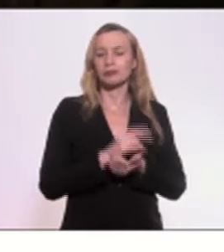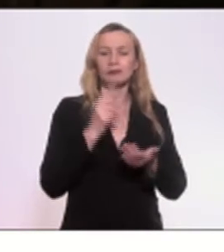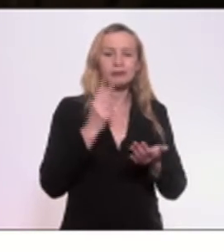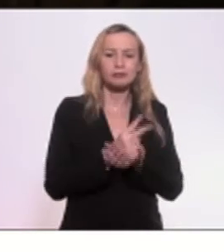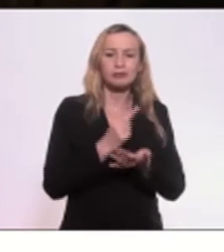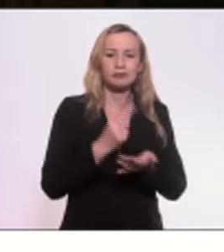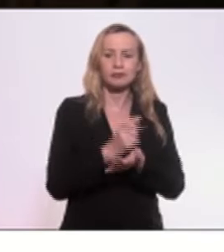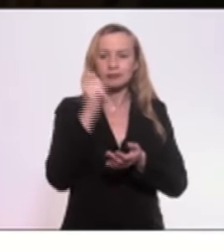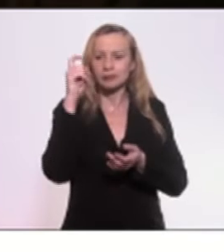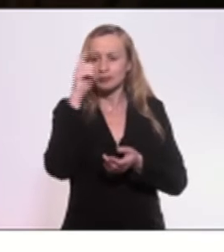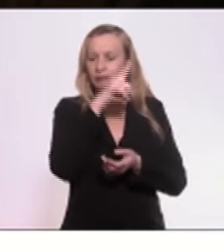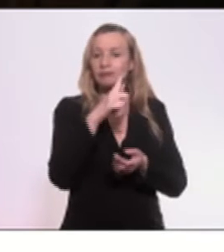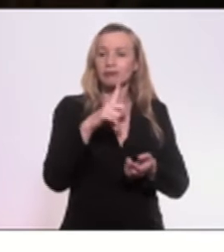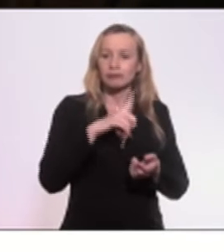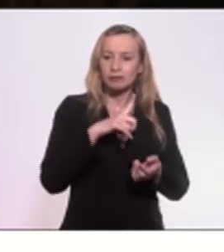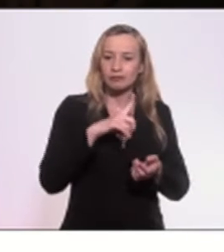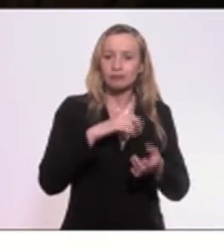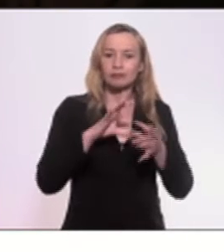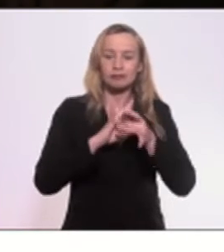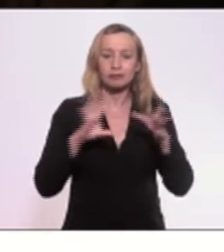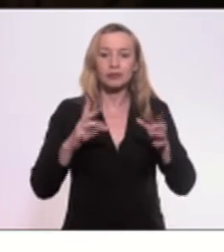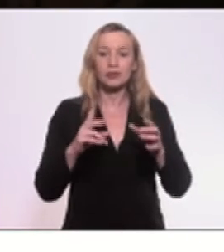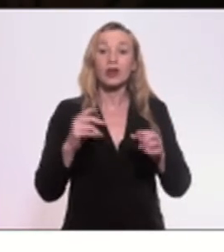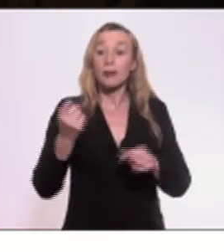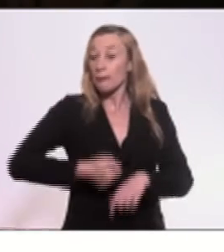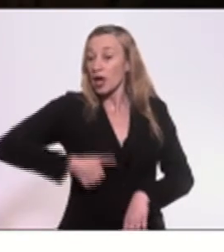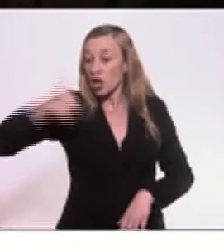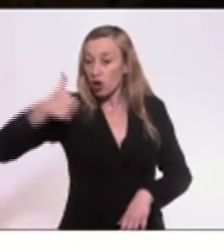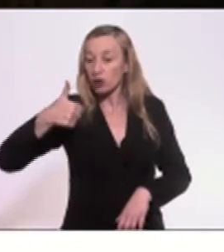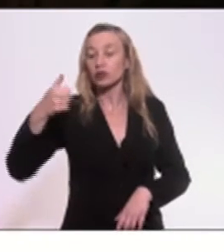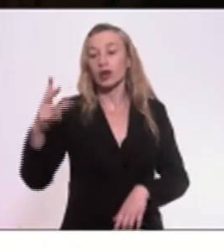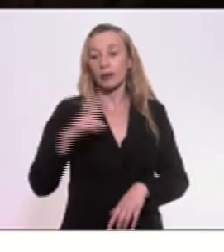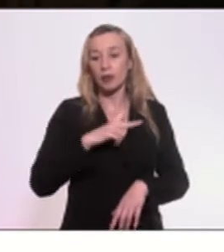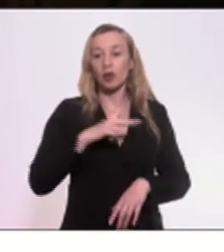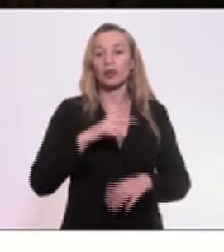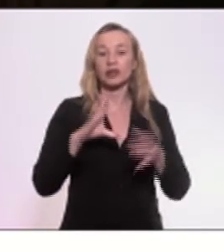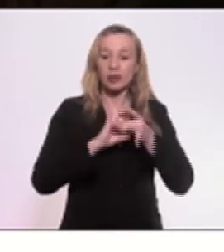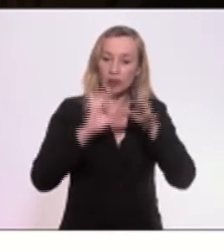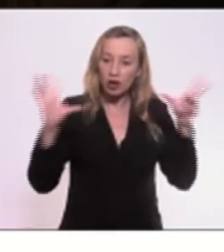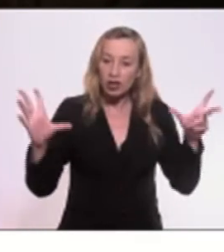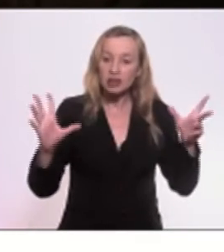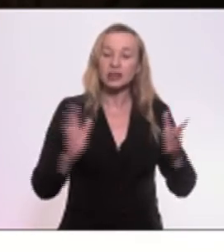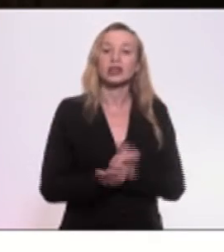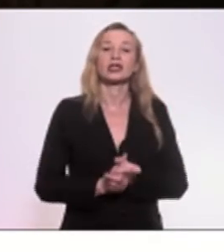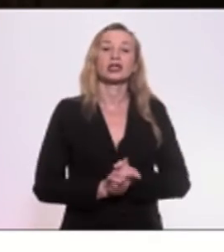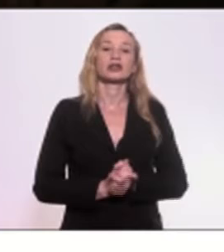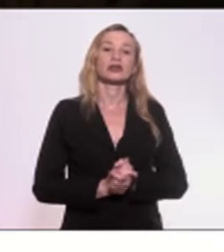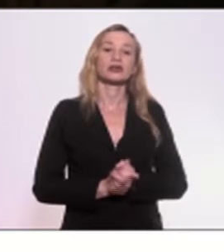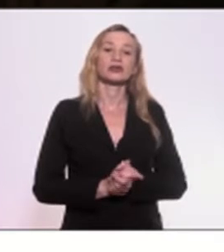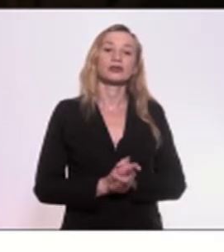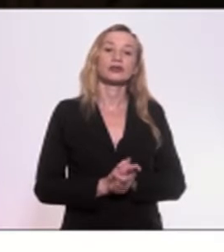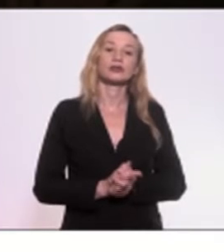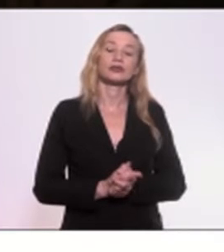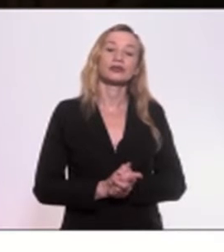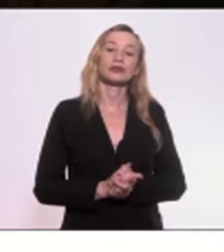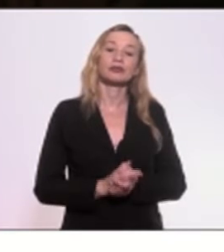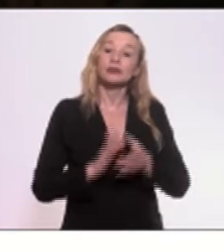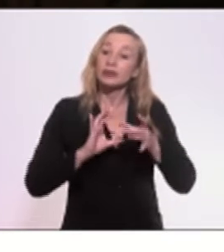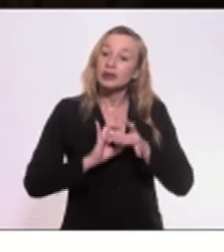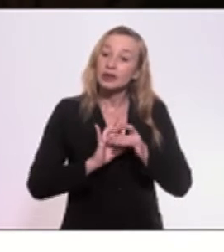democracia, melhor que a própria democracia, que me permite estar